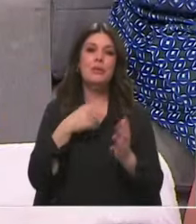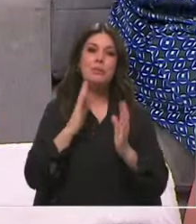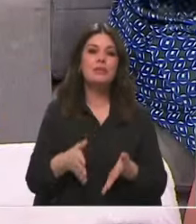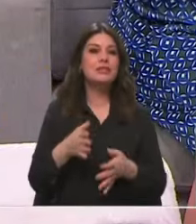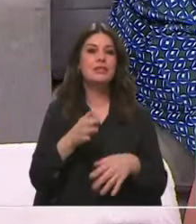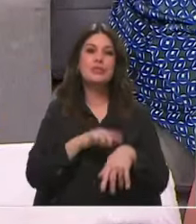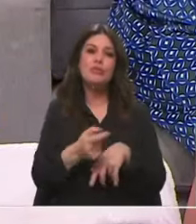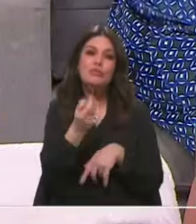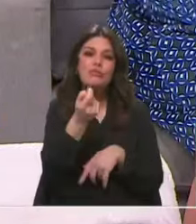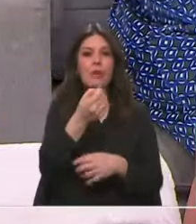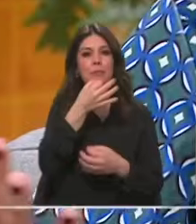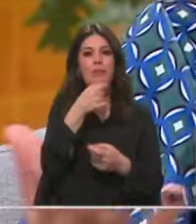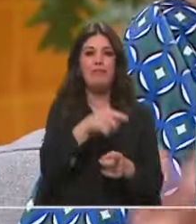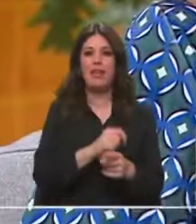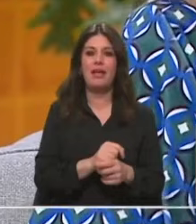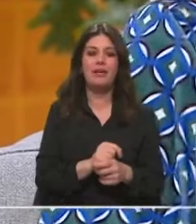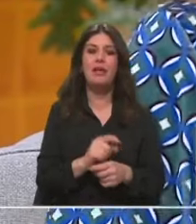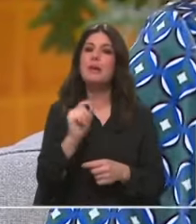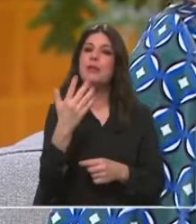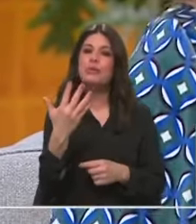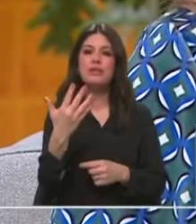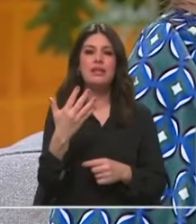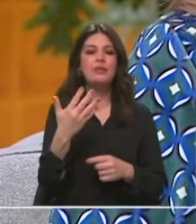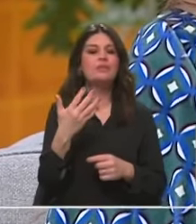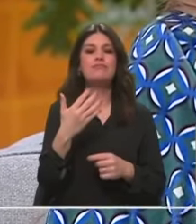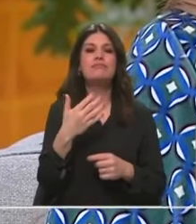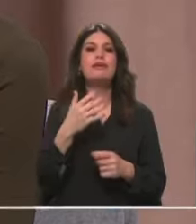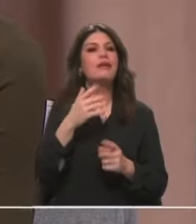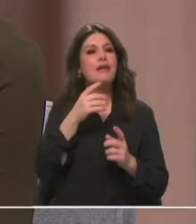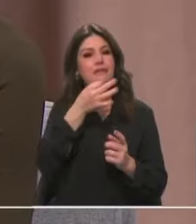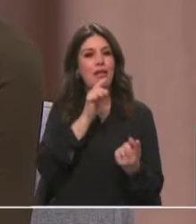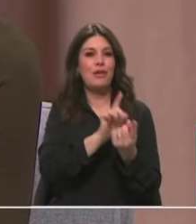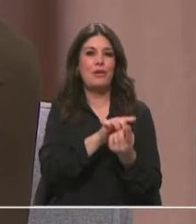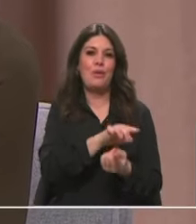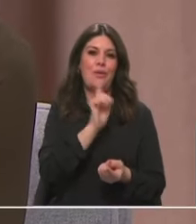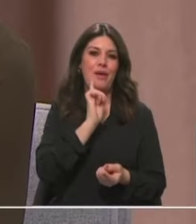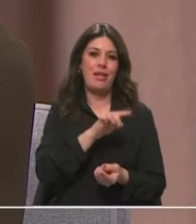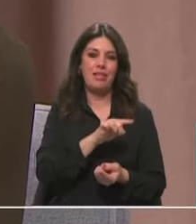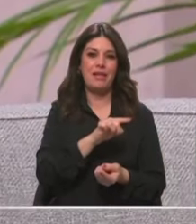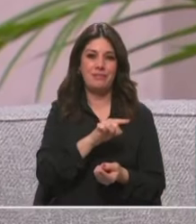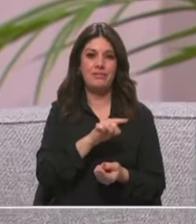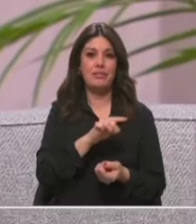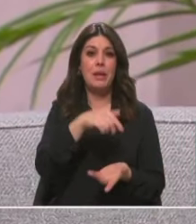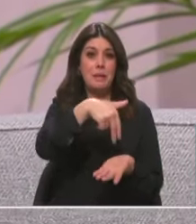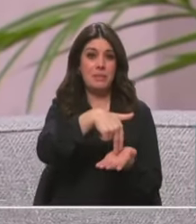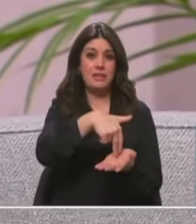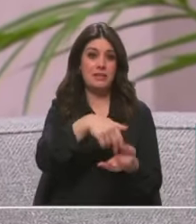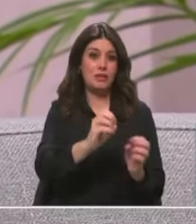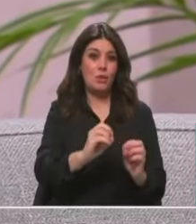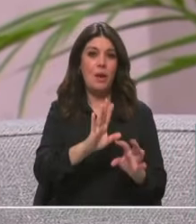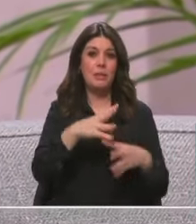ela nem que seja tipo cinco minutos mas eu preciso ter o meu momento com ela porque ela pode não tá fisicamente mas espiritualmente tá ela é muito